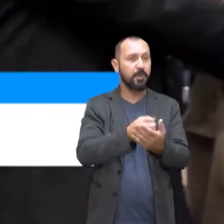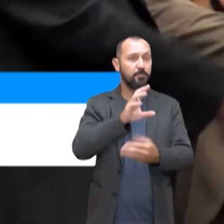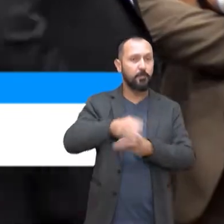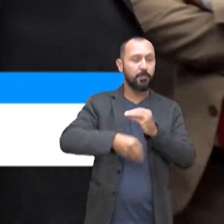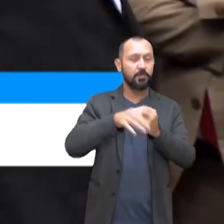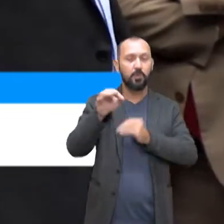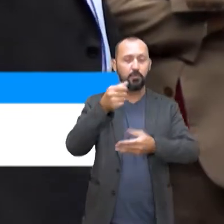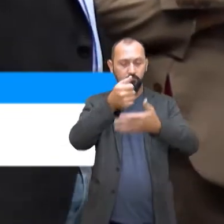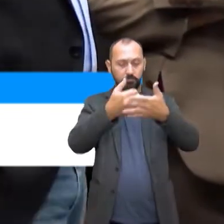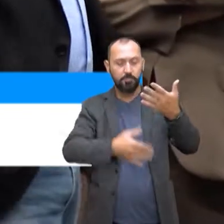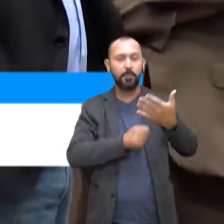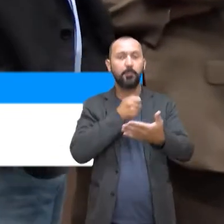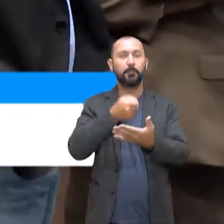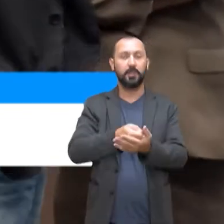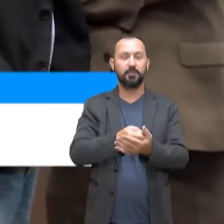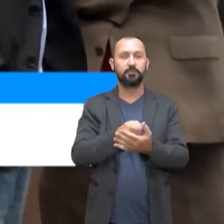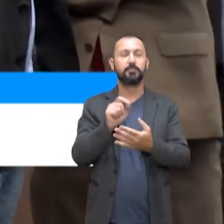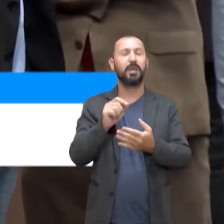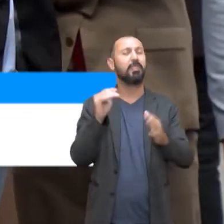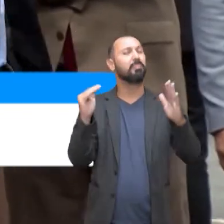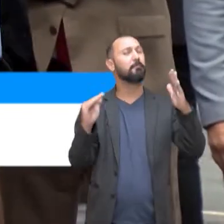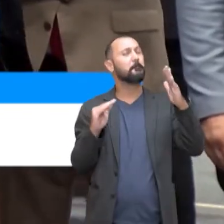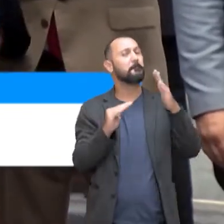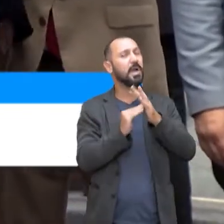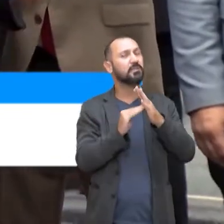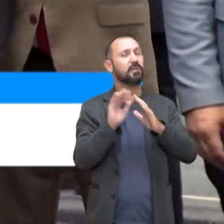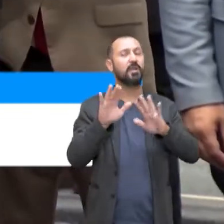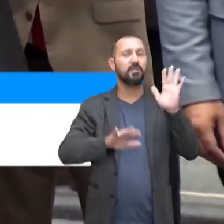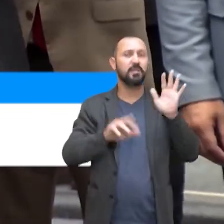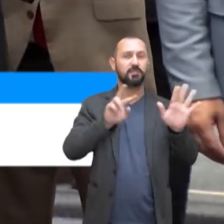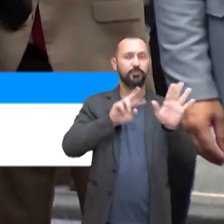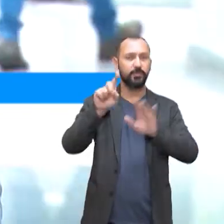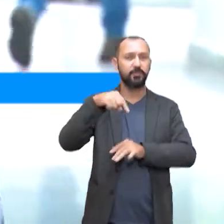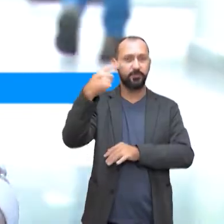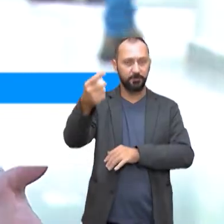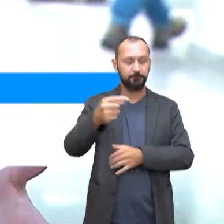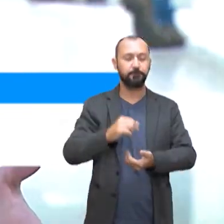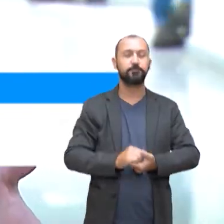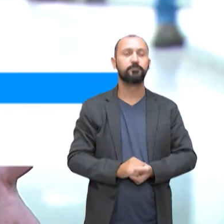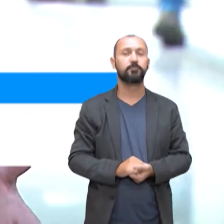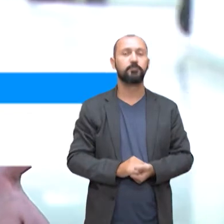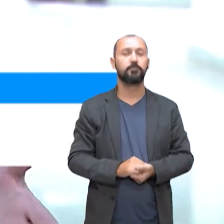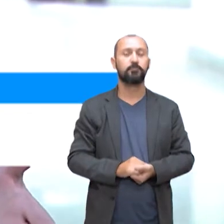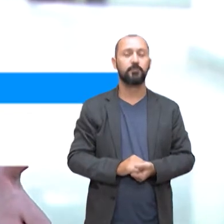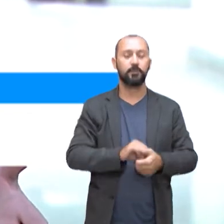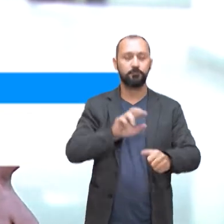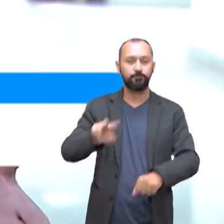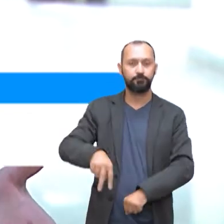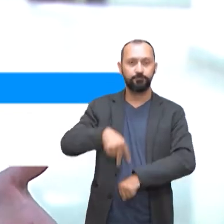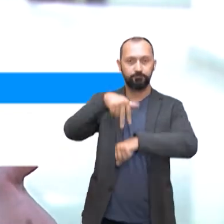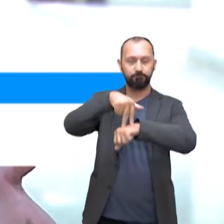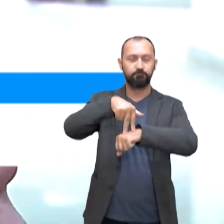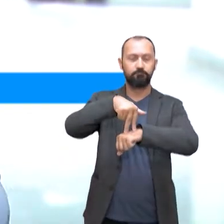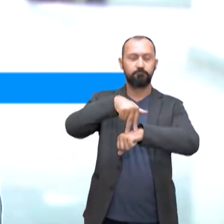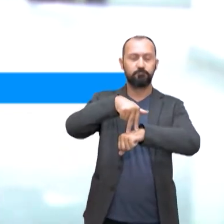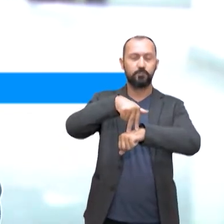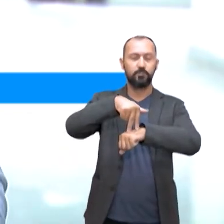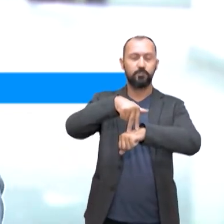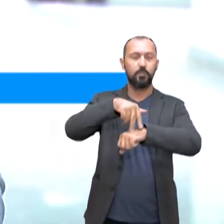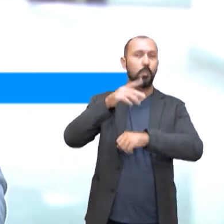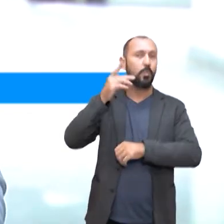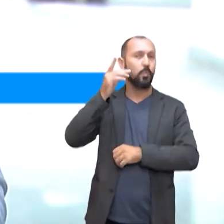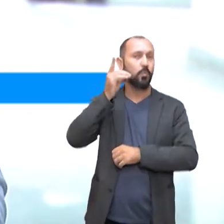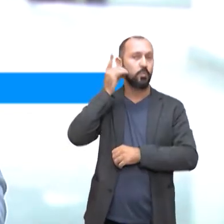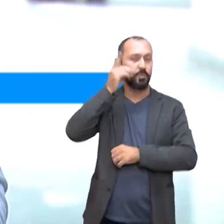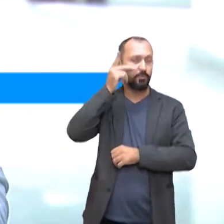sendo preparada e o pagamento será feito no máximo até a semana que vem. Ainda na tribuna, o deputado Pedro Kemp, que é presidente